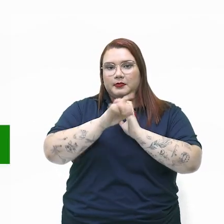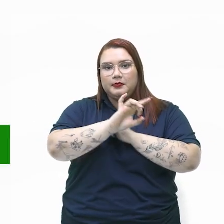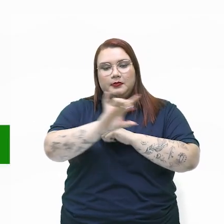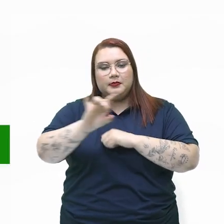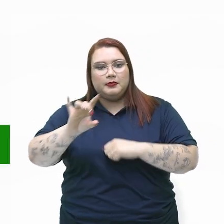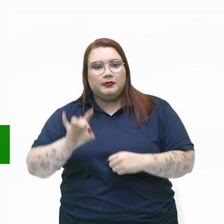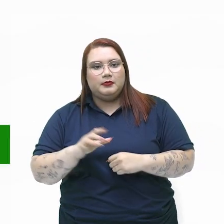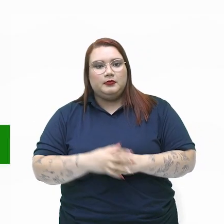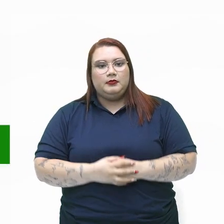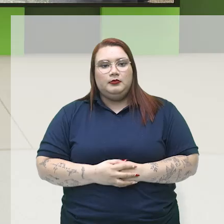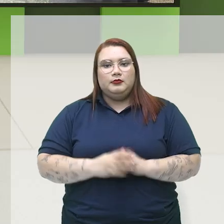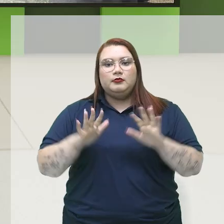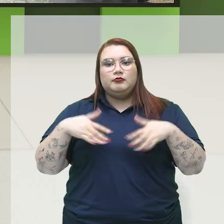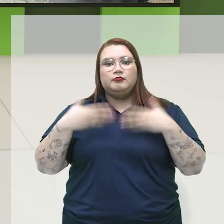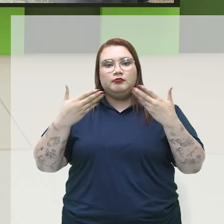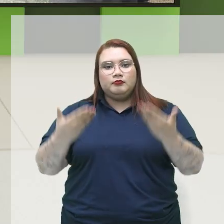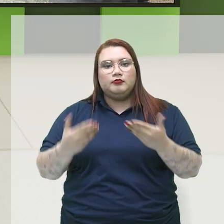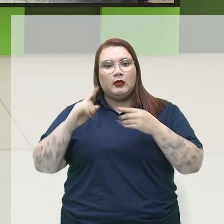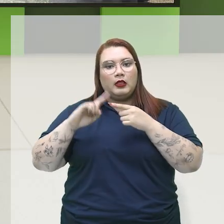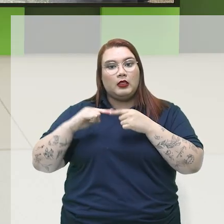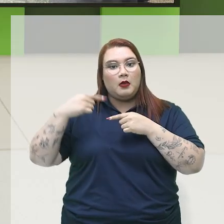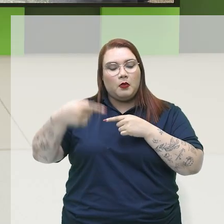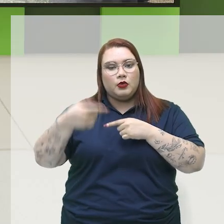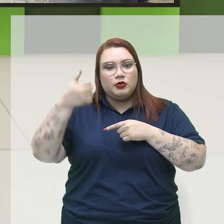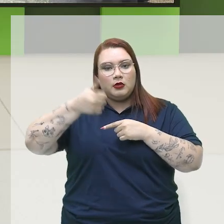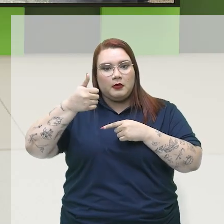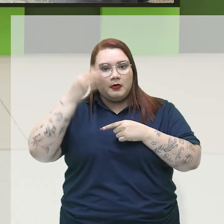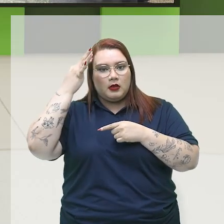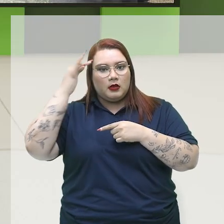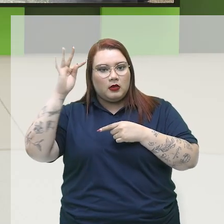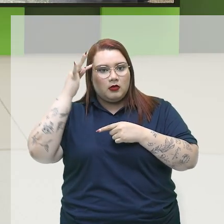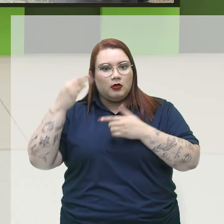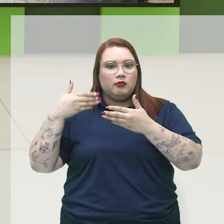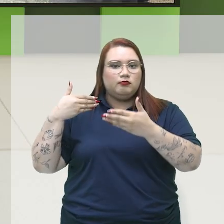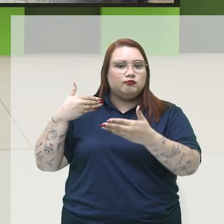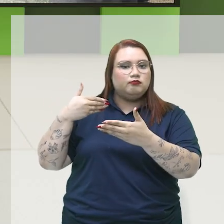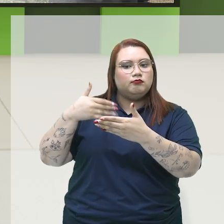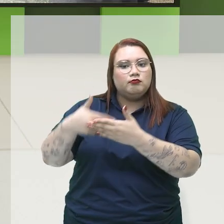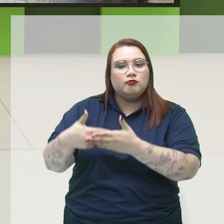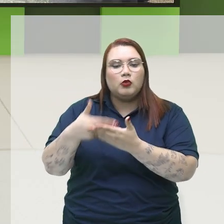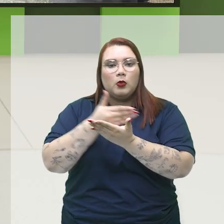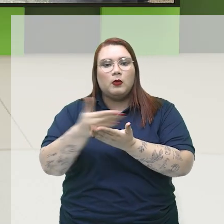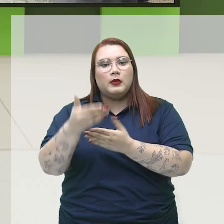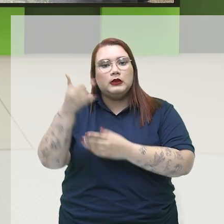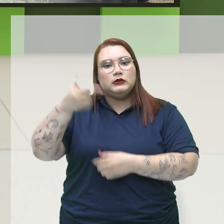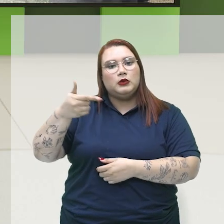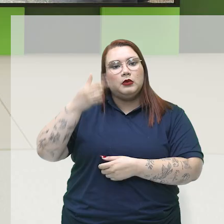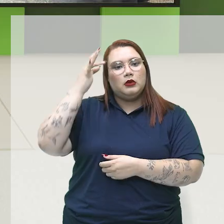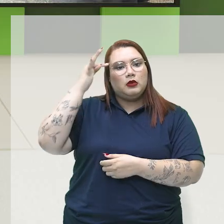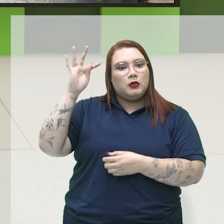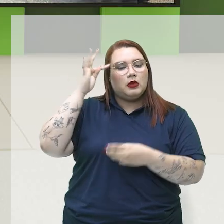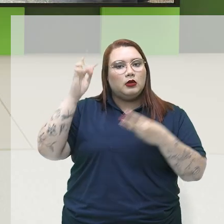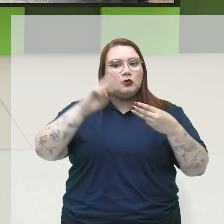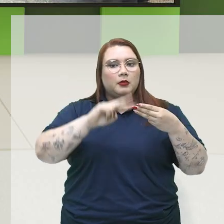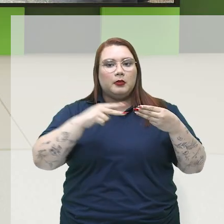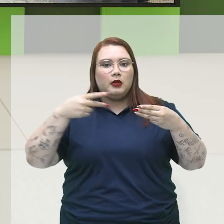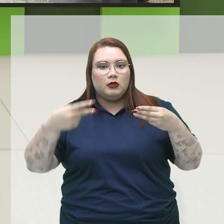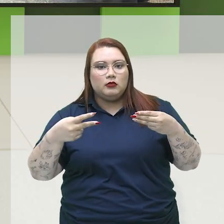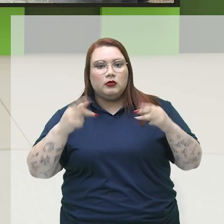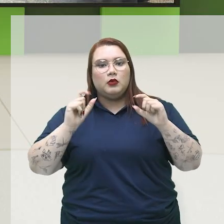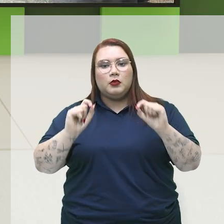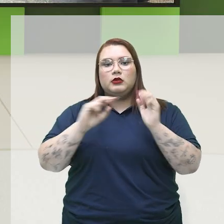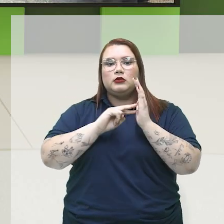para cada indivíduo. E aí, depois da primeira lei, né, o caminho até a segunda lei de